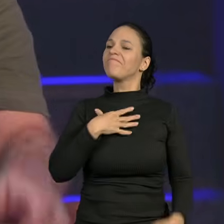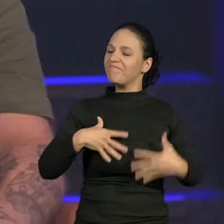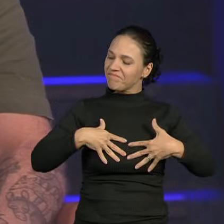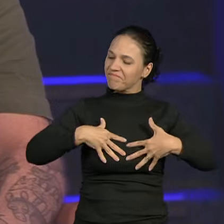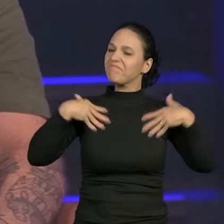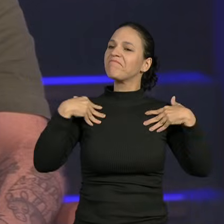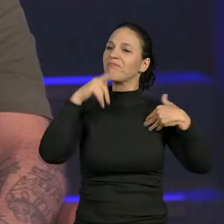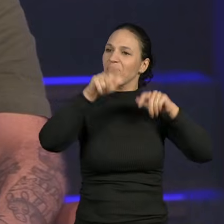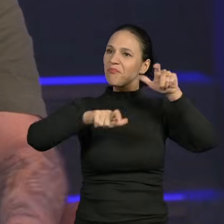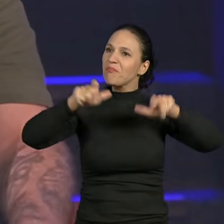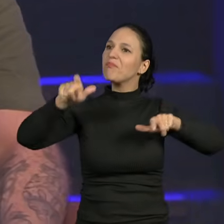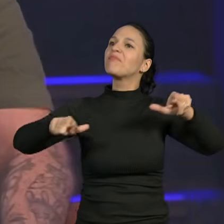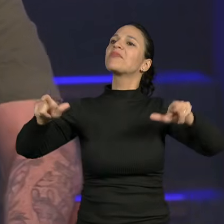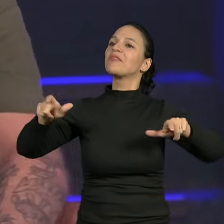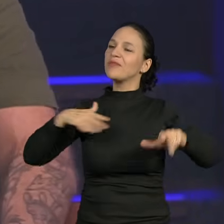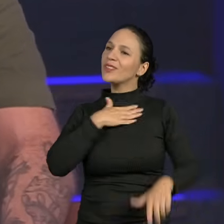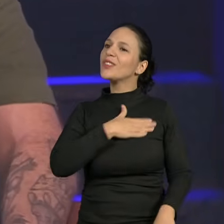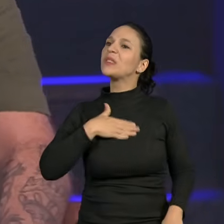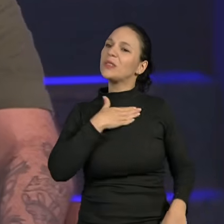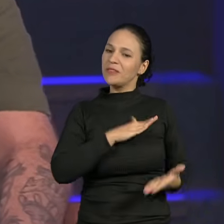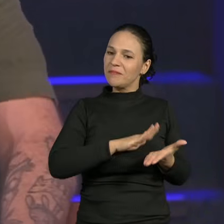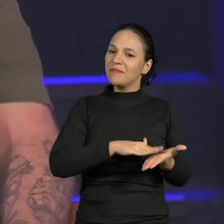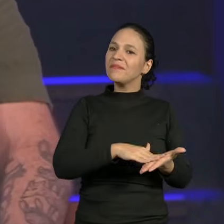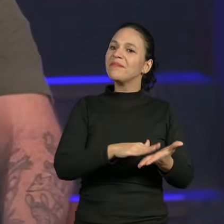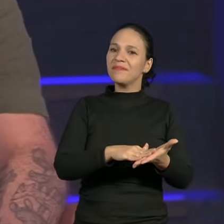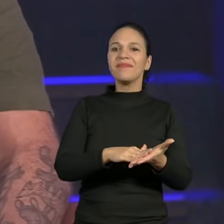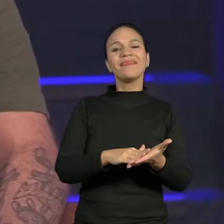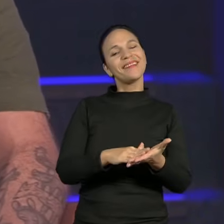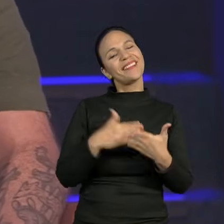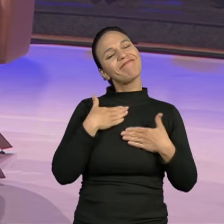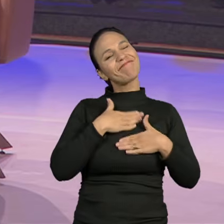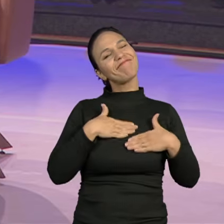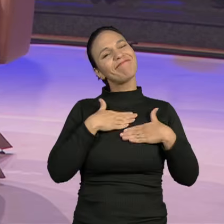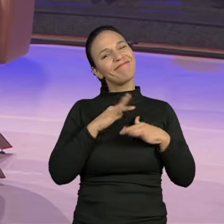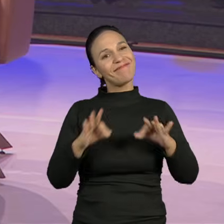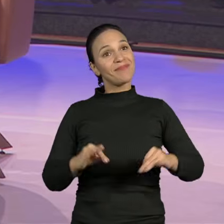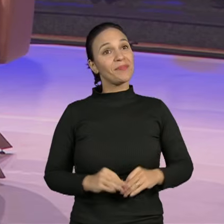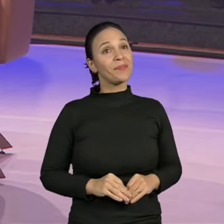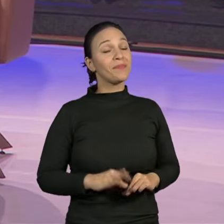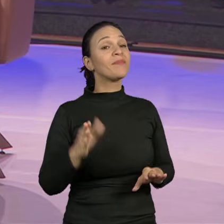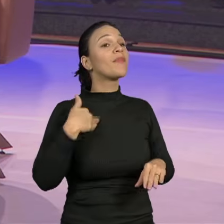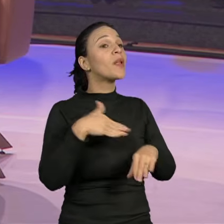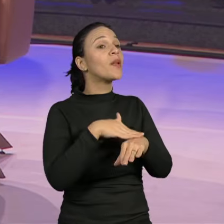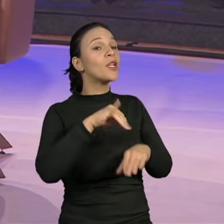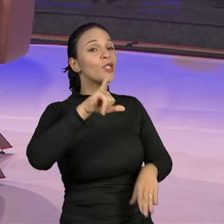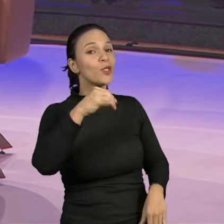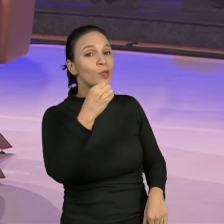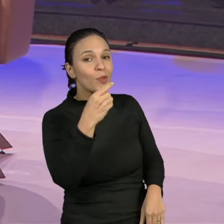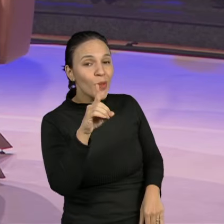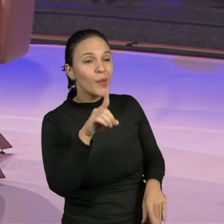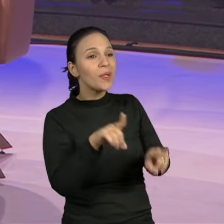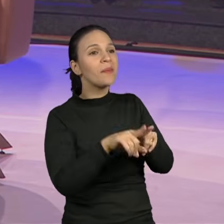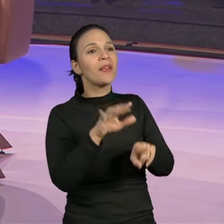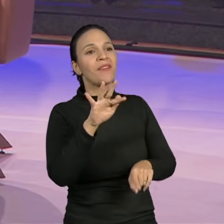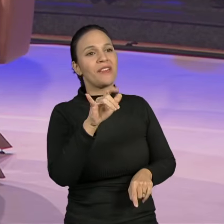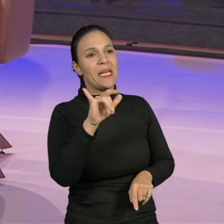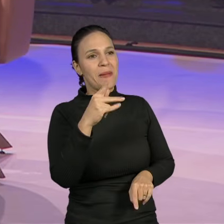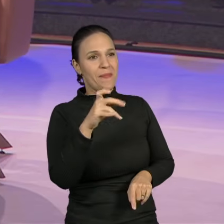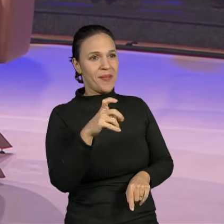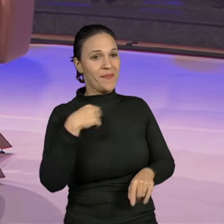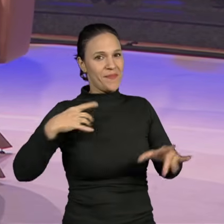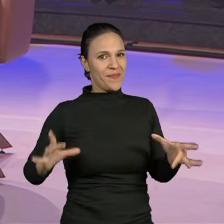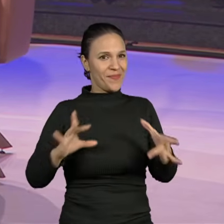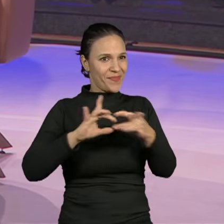as pessoas comentando, vê as pessoas elogiando. É super satisfatório. Deixa eu falar com o João e o Felipe, então. Pegando até